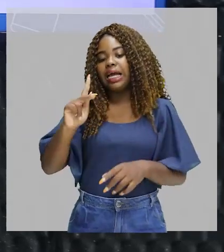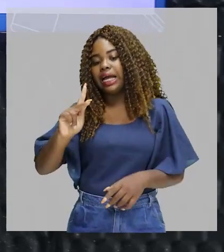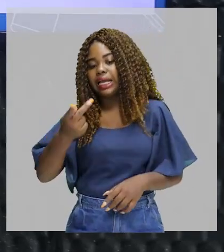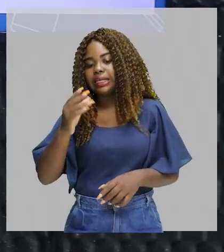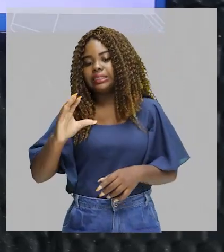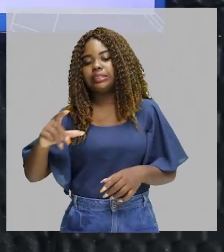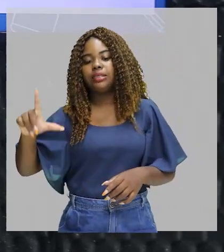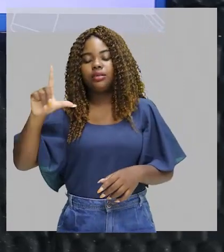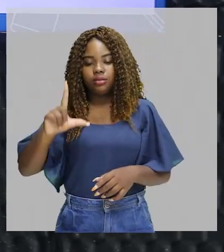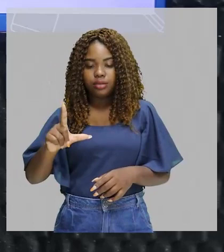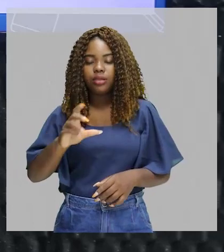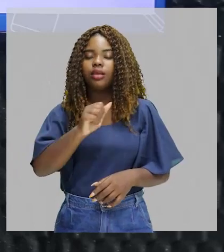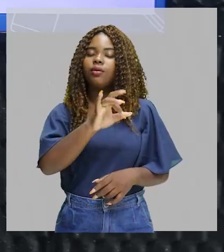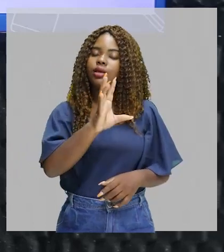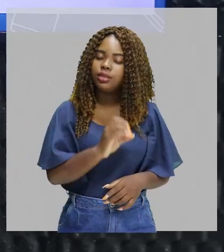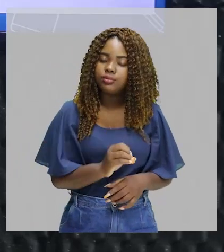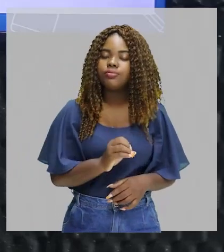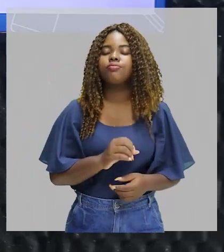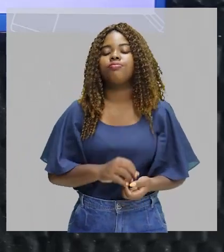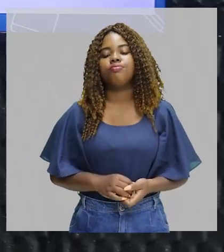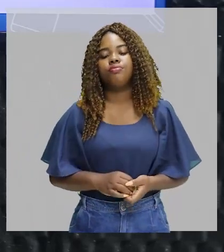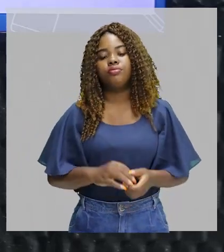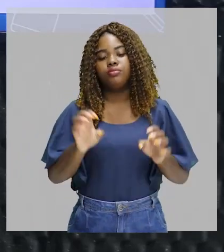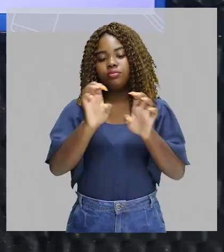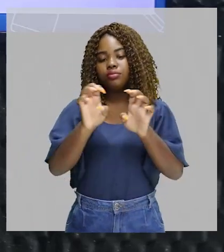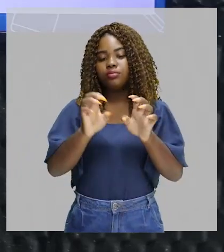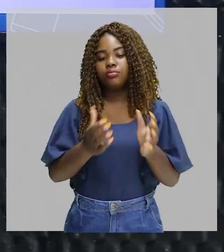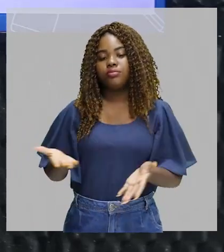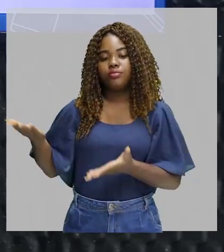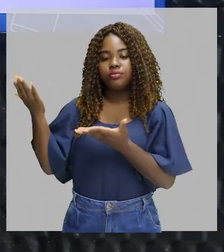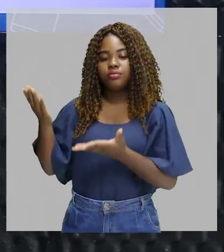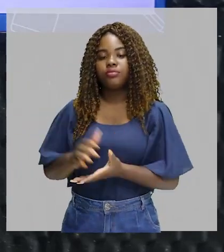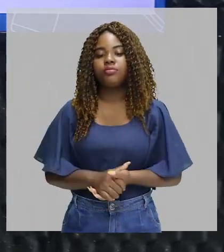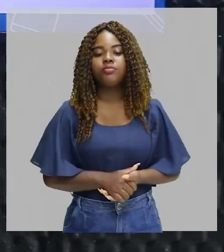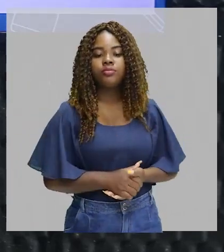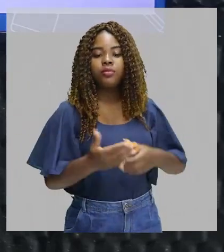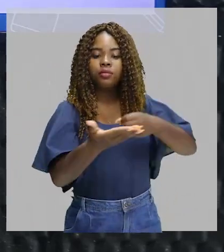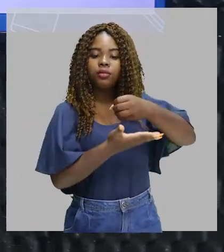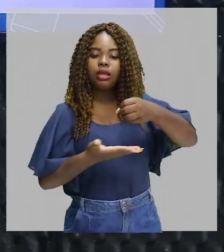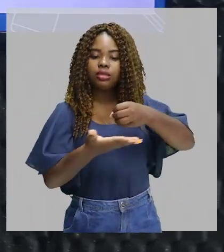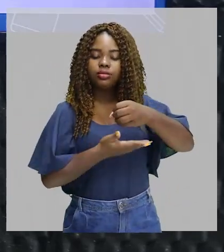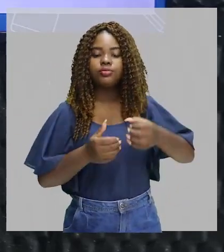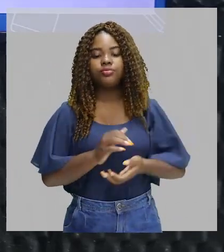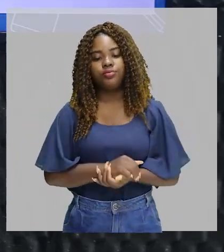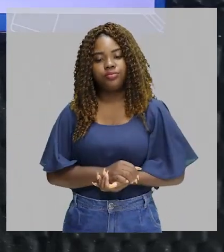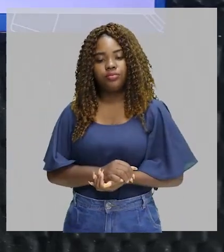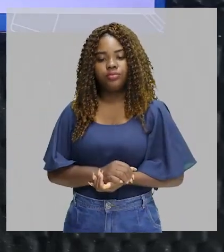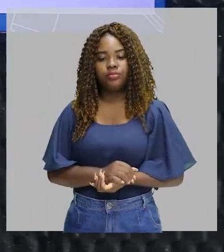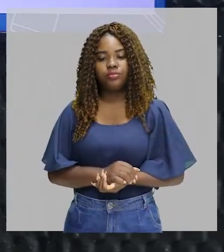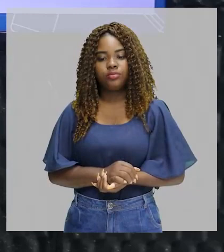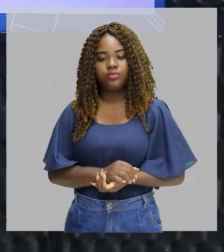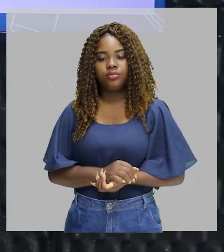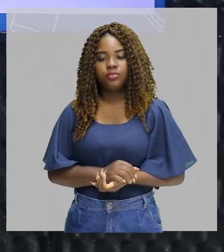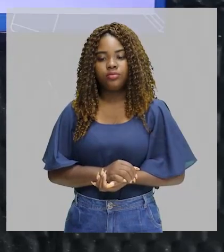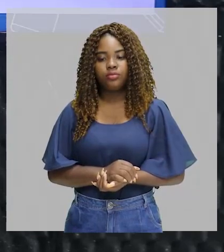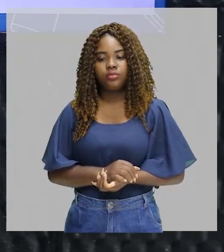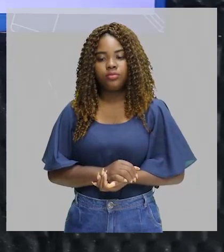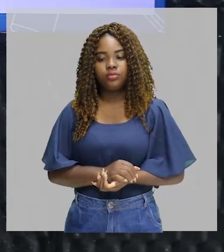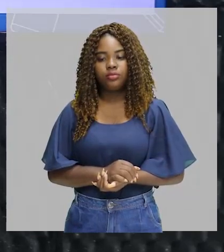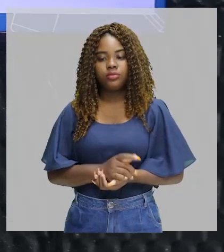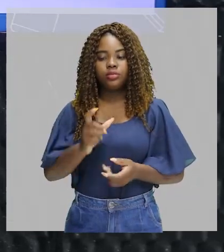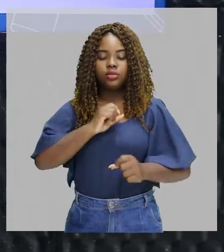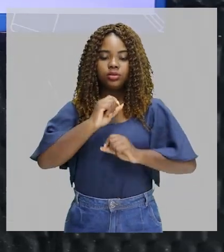um ácido. E base de Arrhenius. São compostos que, por